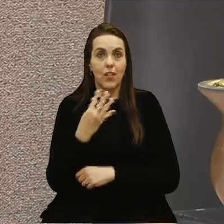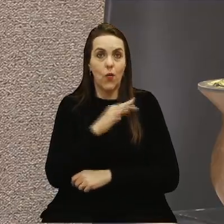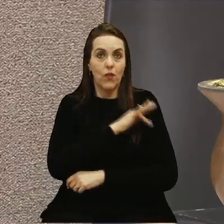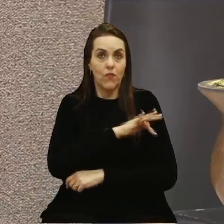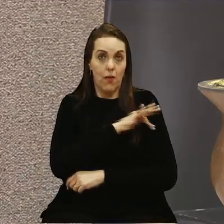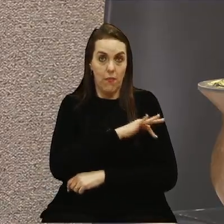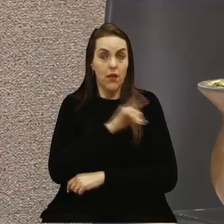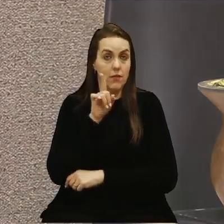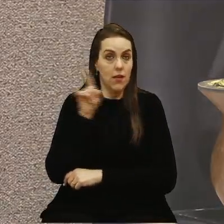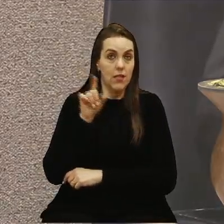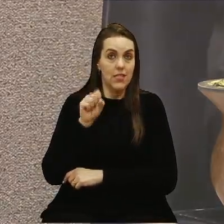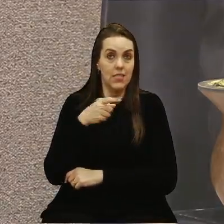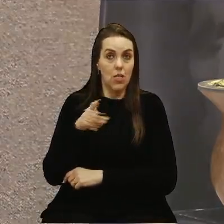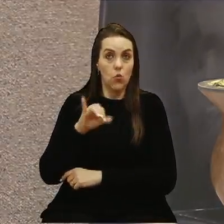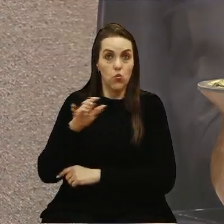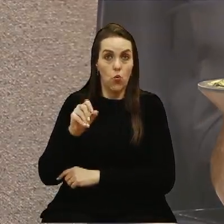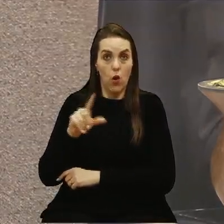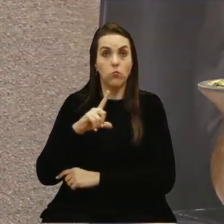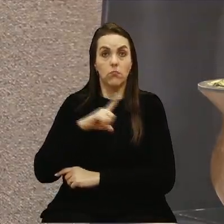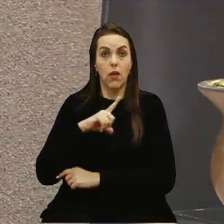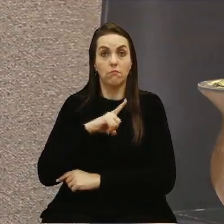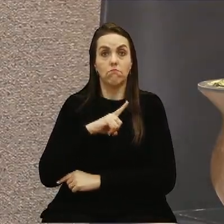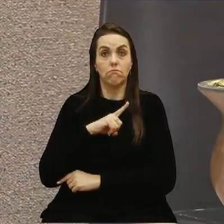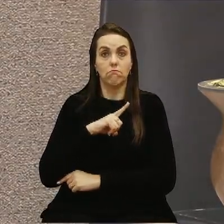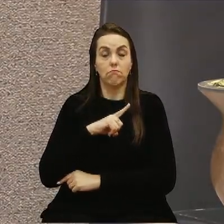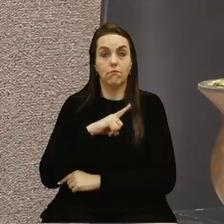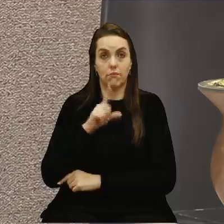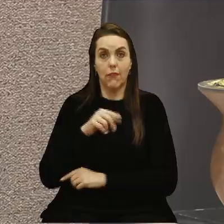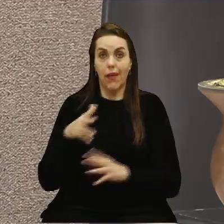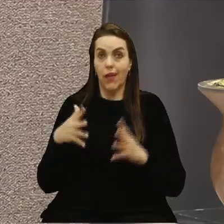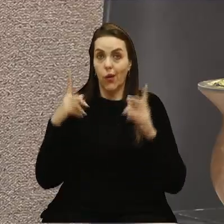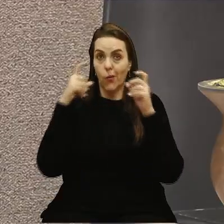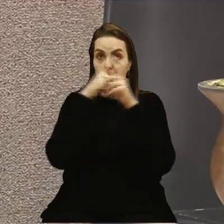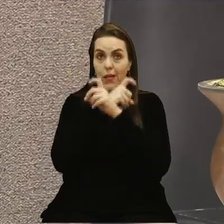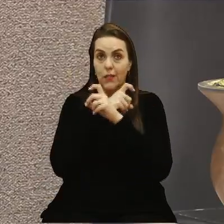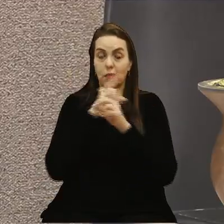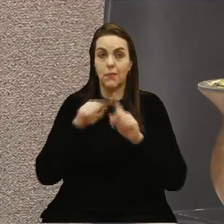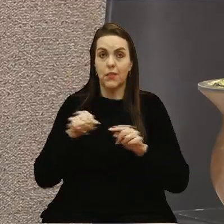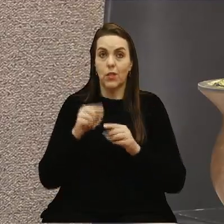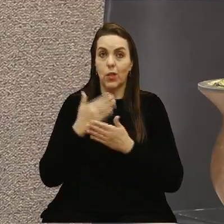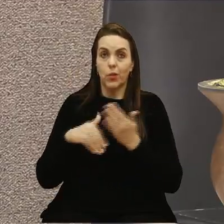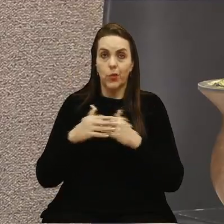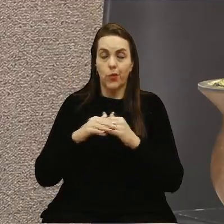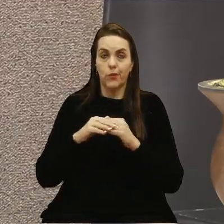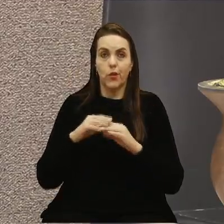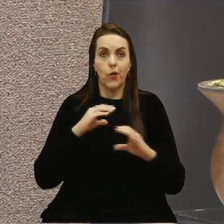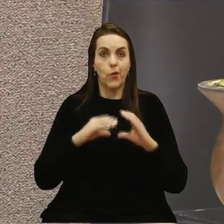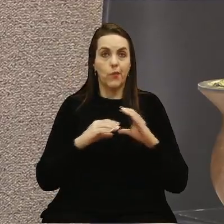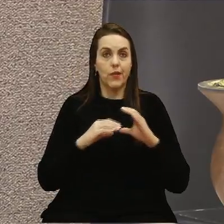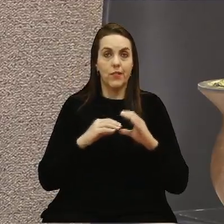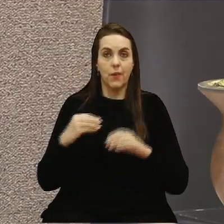tem. Então é complexo, mas é unanimidade que comunicação e médico nas